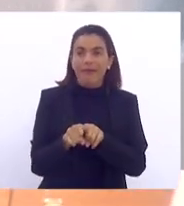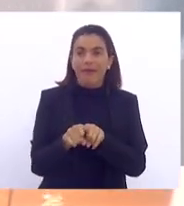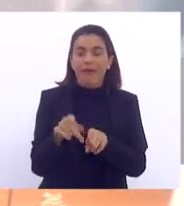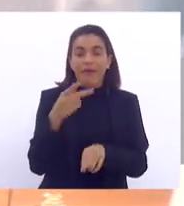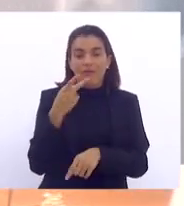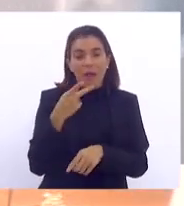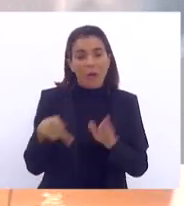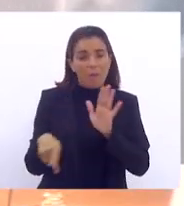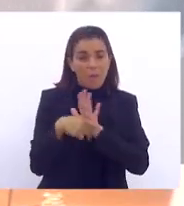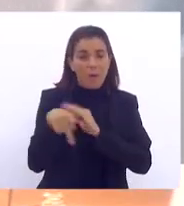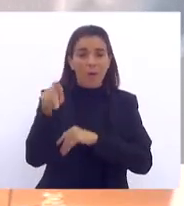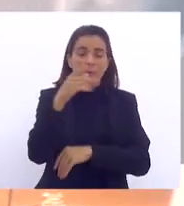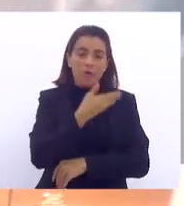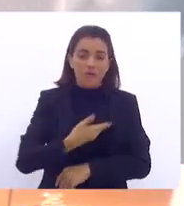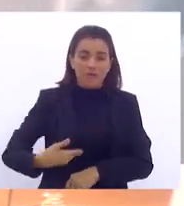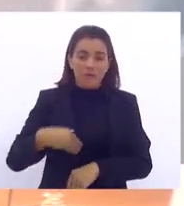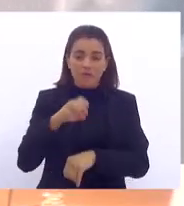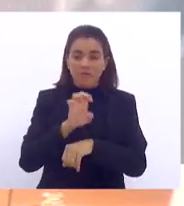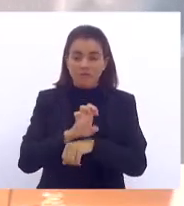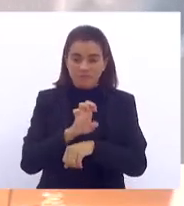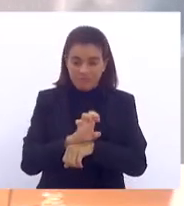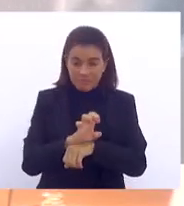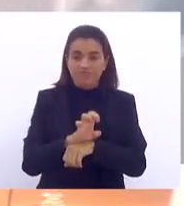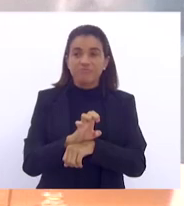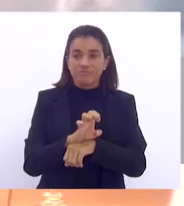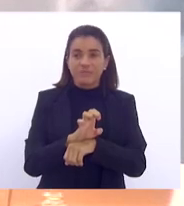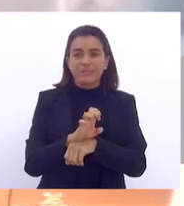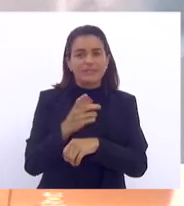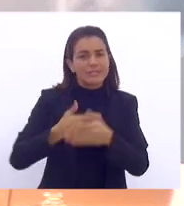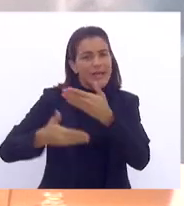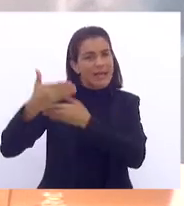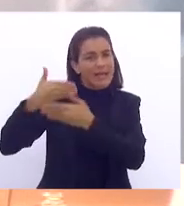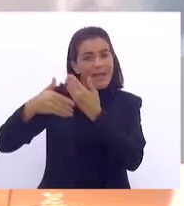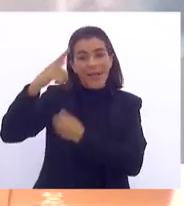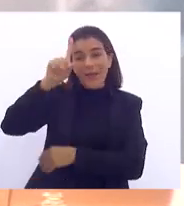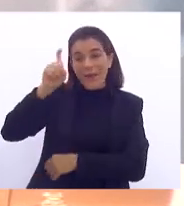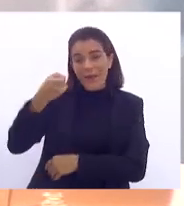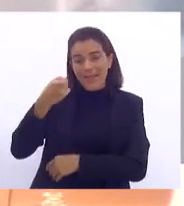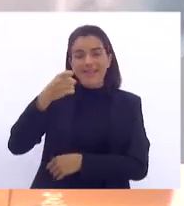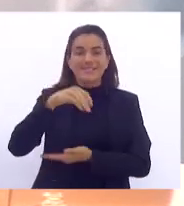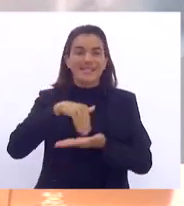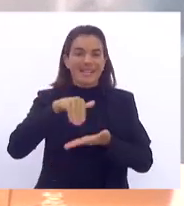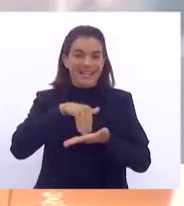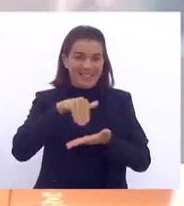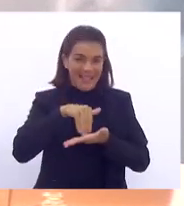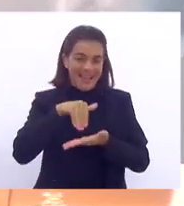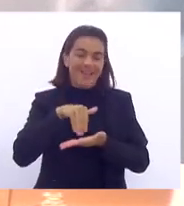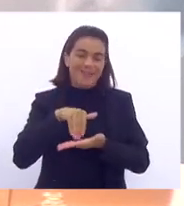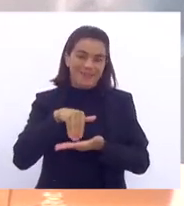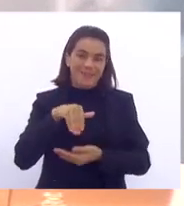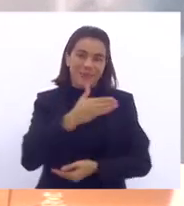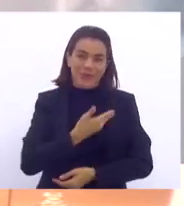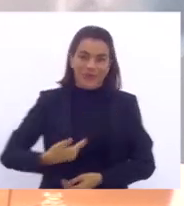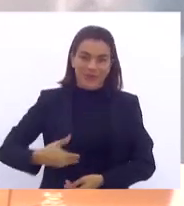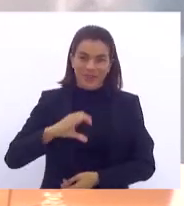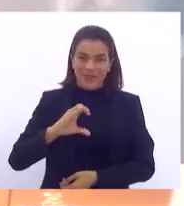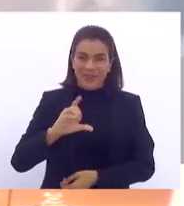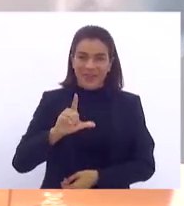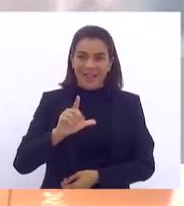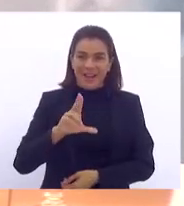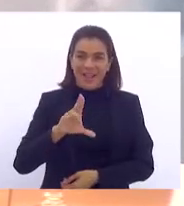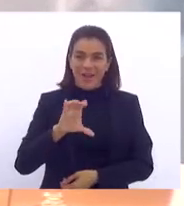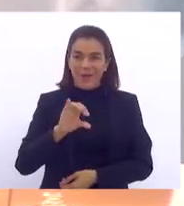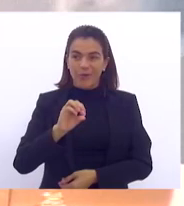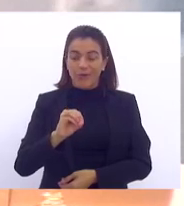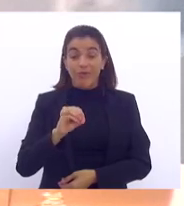próprio Governo do Estado como todo porque que eu sempre Desde o tempo que tava ali como secretário de governo do governador Cláudio eu sempre deixei bem claro para